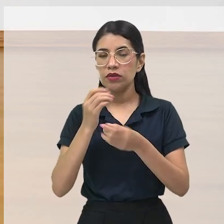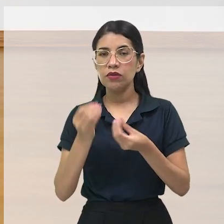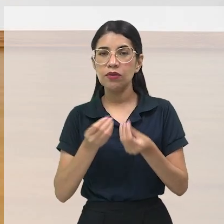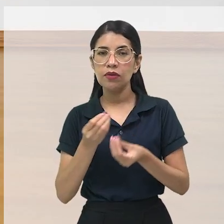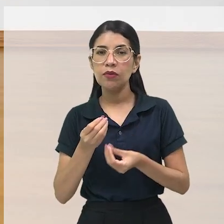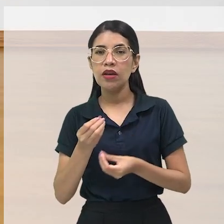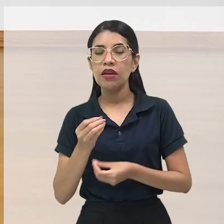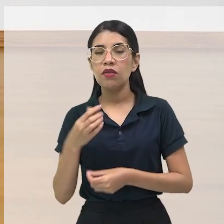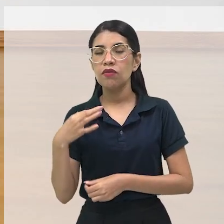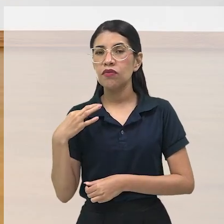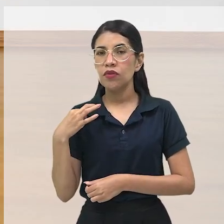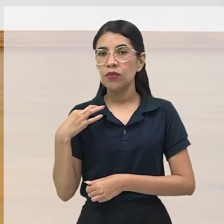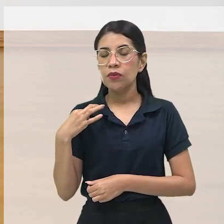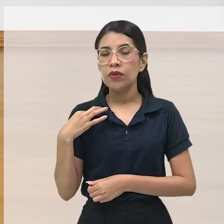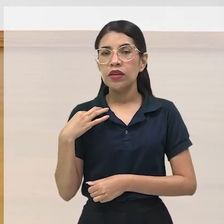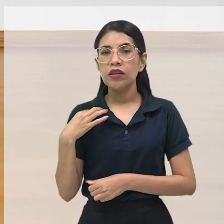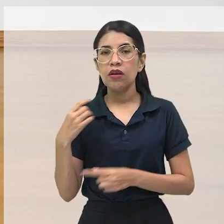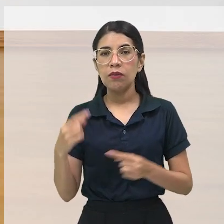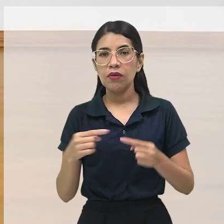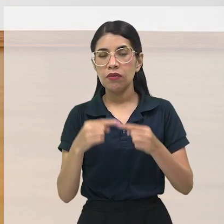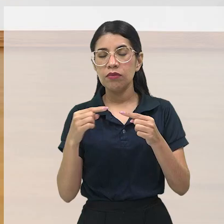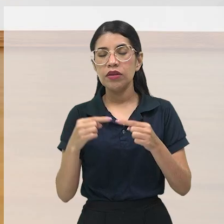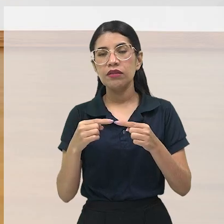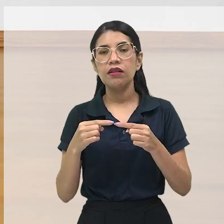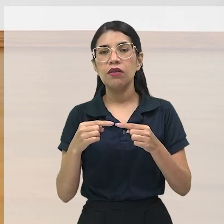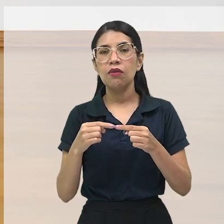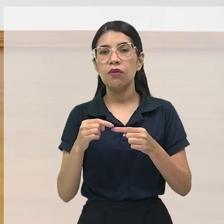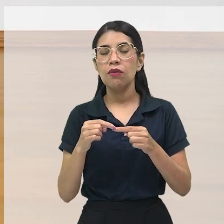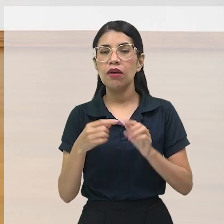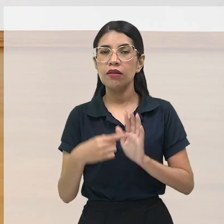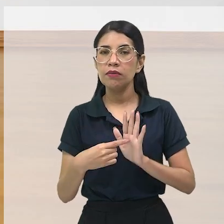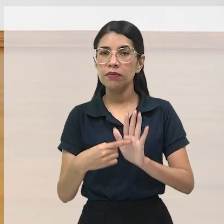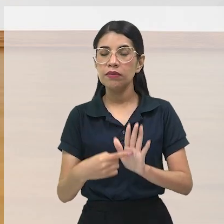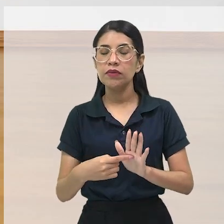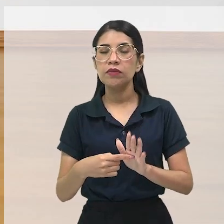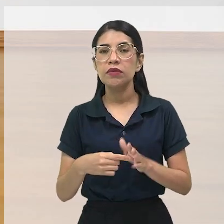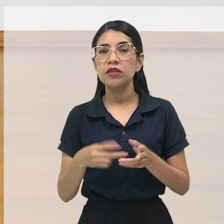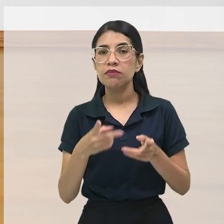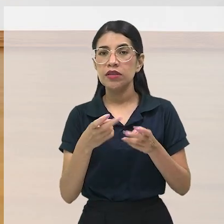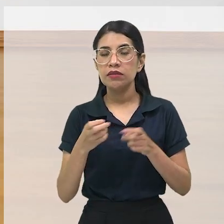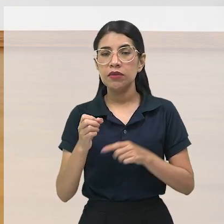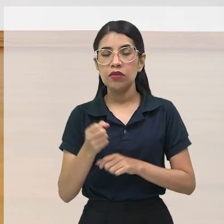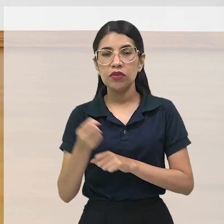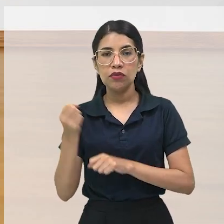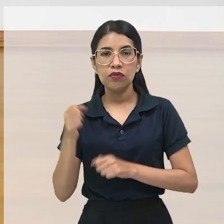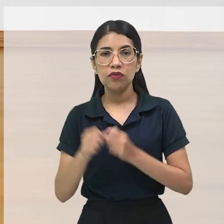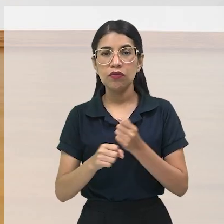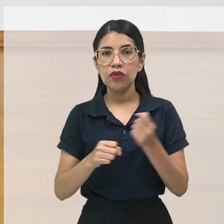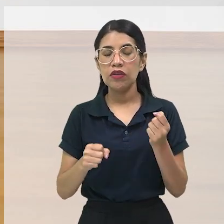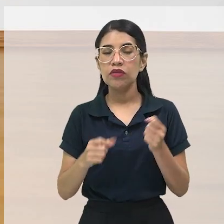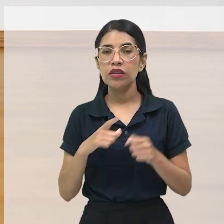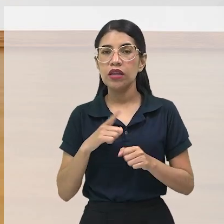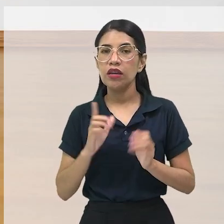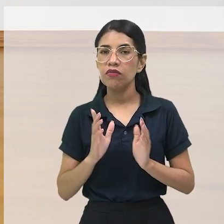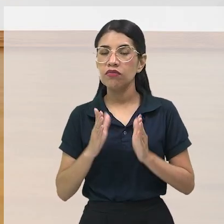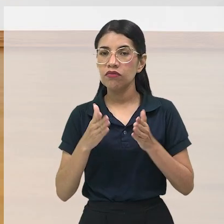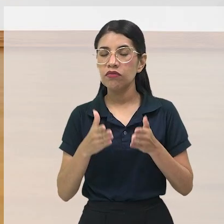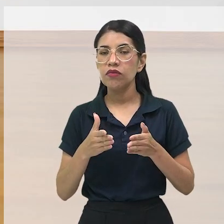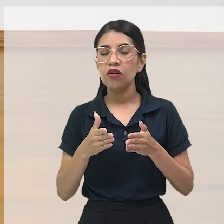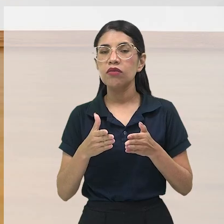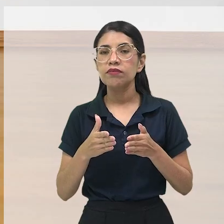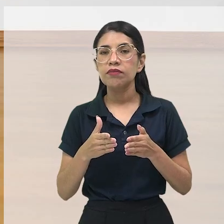figurino, de acordo com a proposta daquela ação cênica. Nós vimos que no frevo, o figurino ele é bem específico,